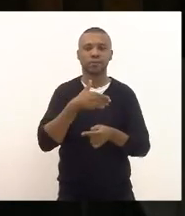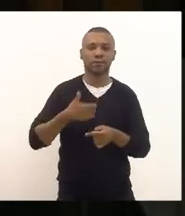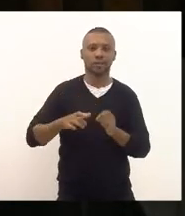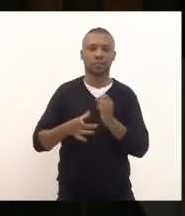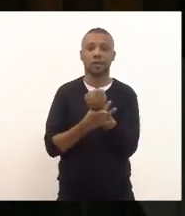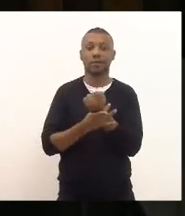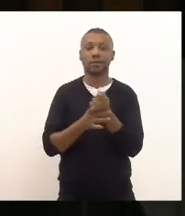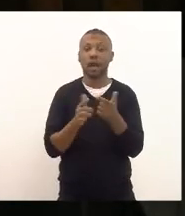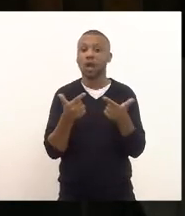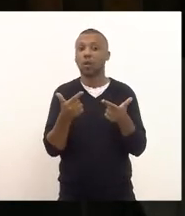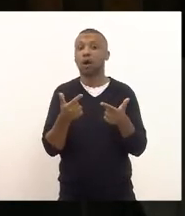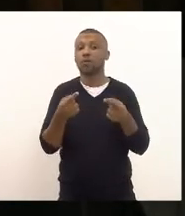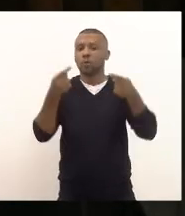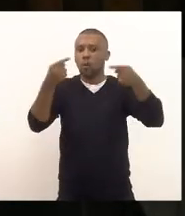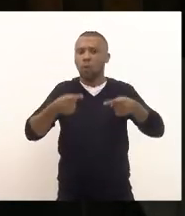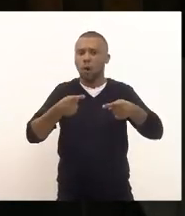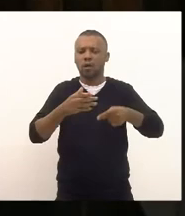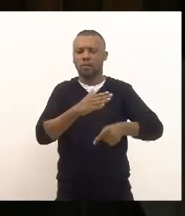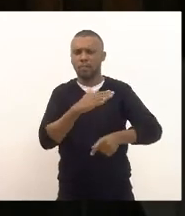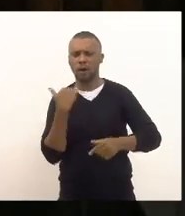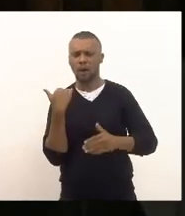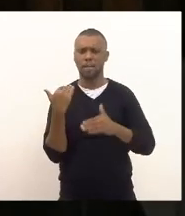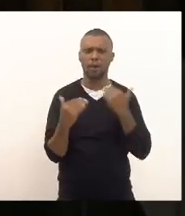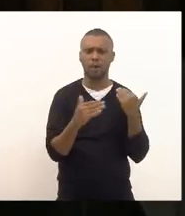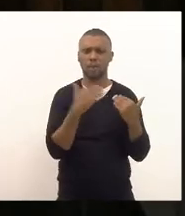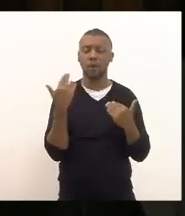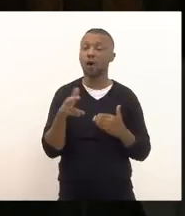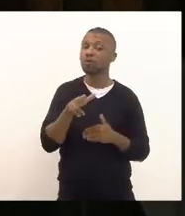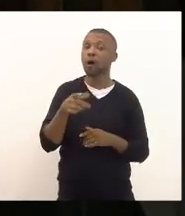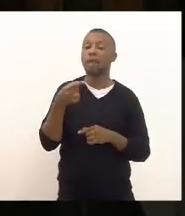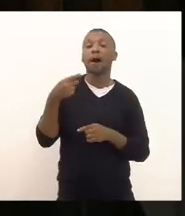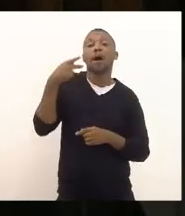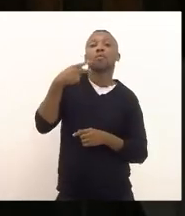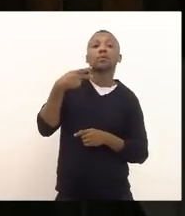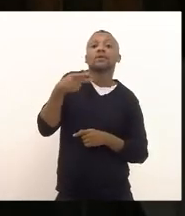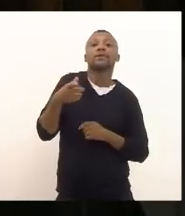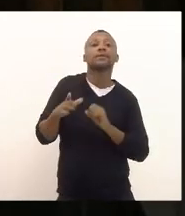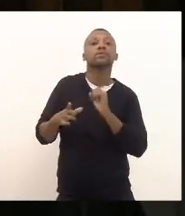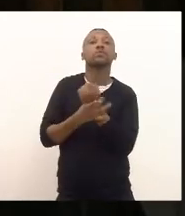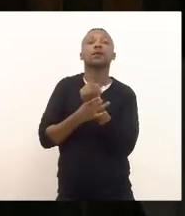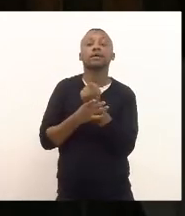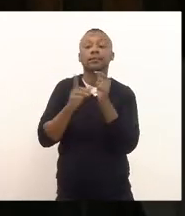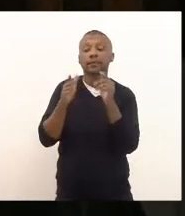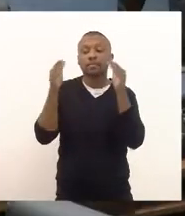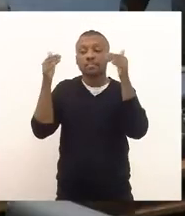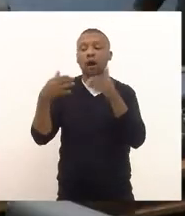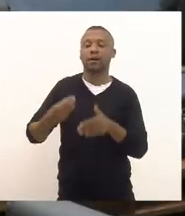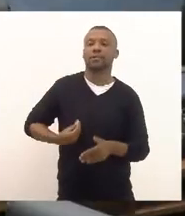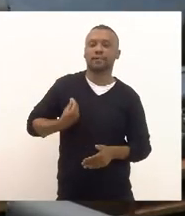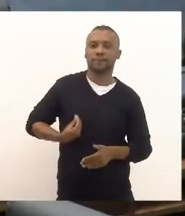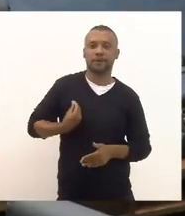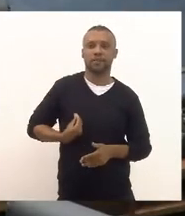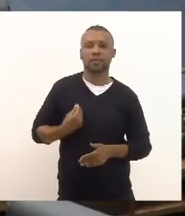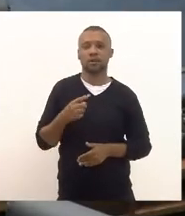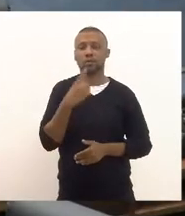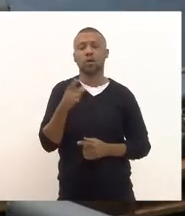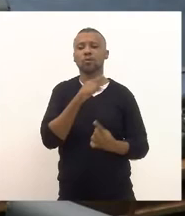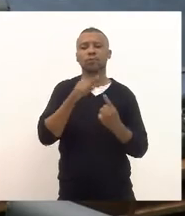aposta no confronto que aposta na morte não é uma política de segurança que aposta na vida e é isso que a gente quer